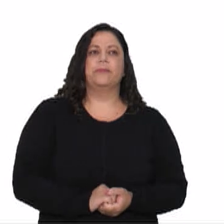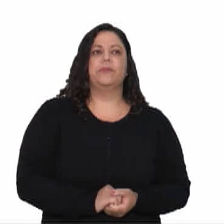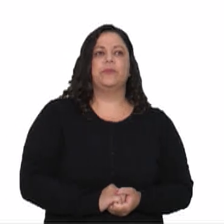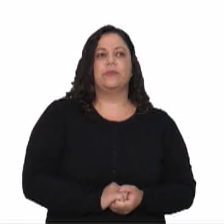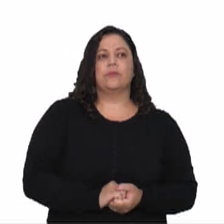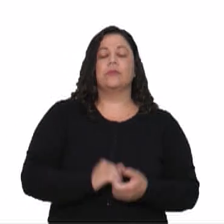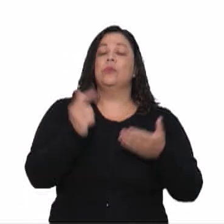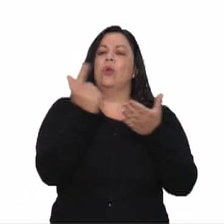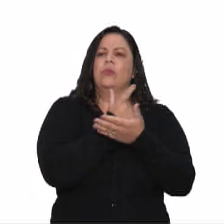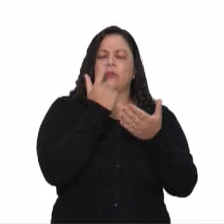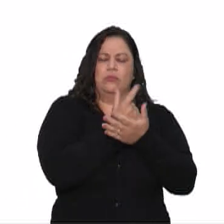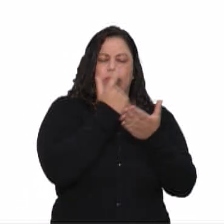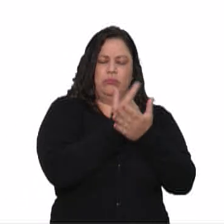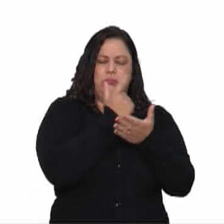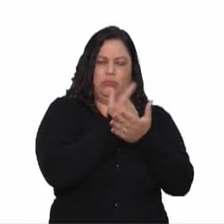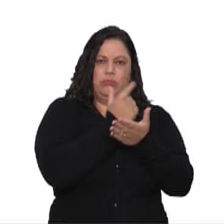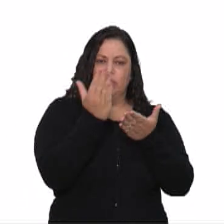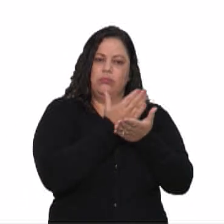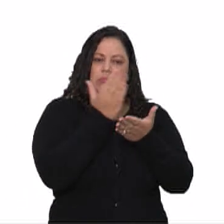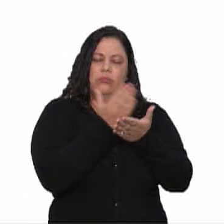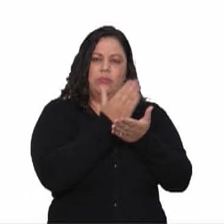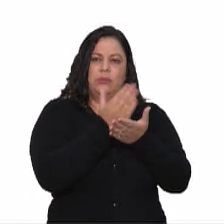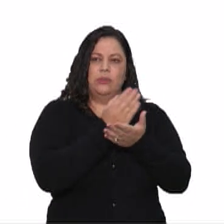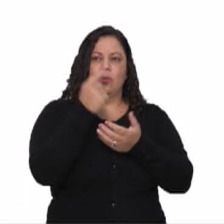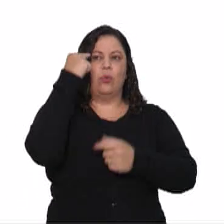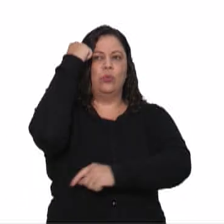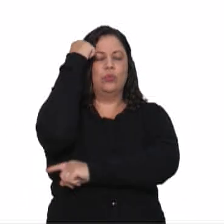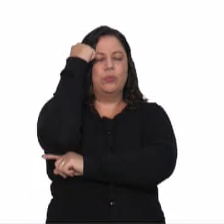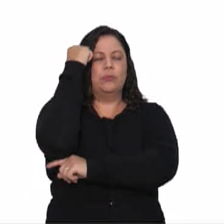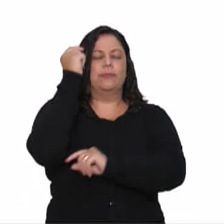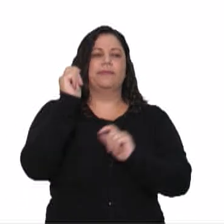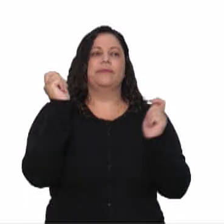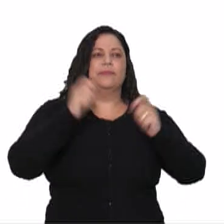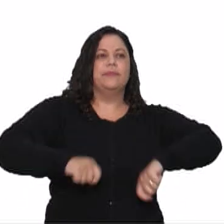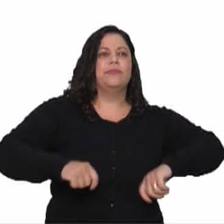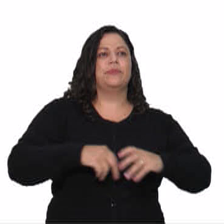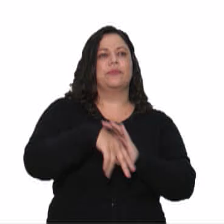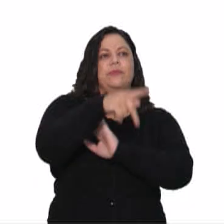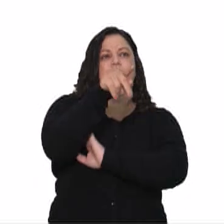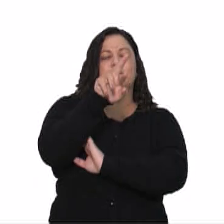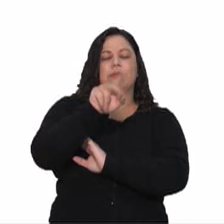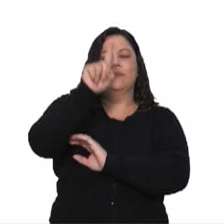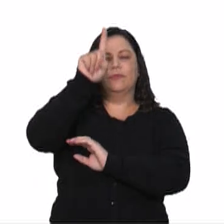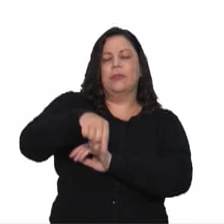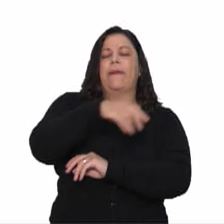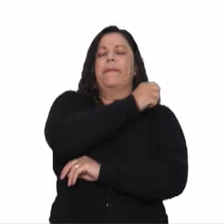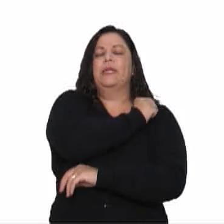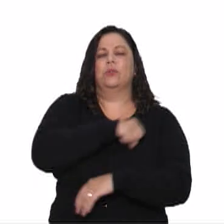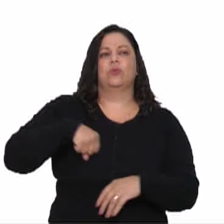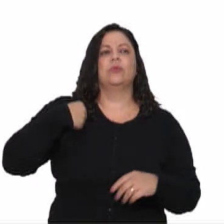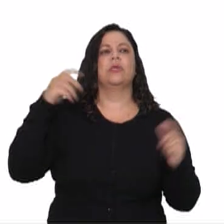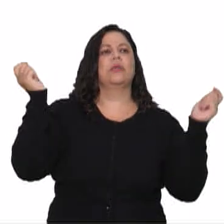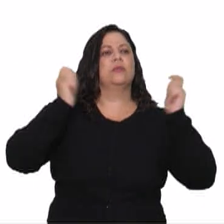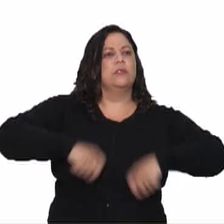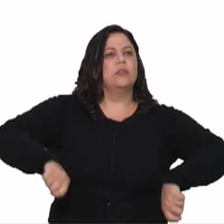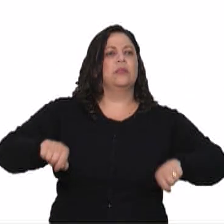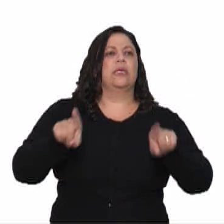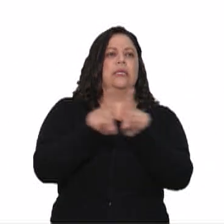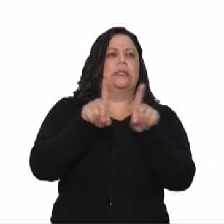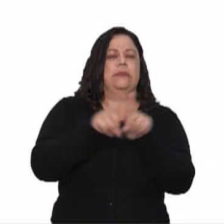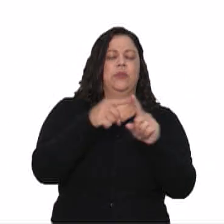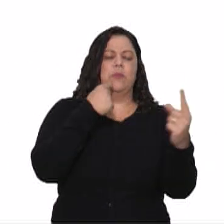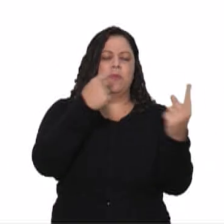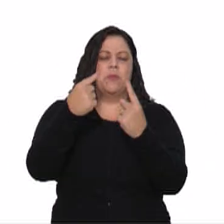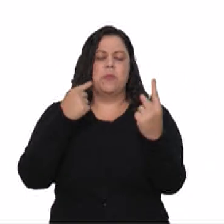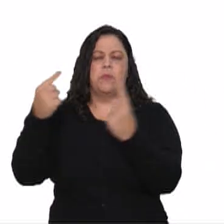No volume Pré-Socráticos da coleção Os Pensadores, além dos fragmentos de Heráclito, também tem doxografia e crítica